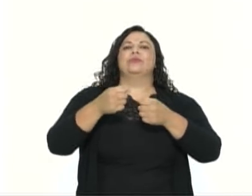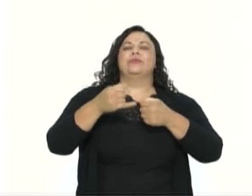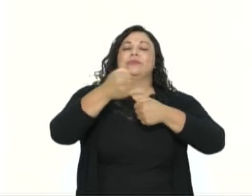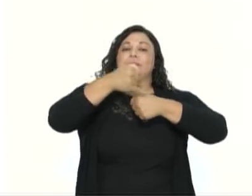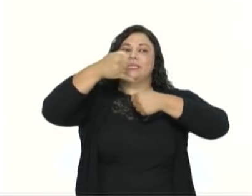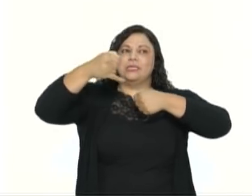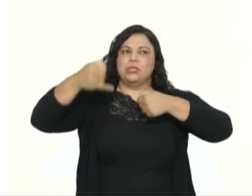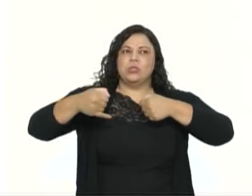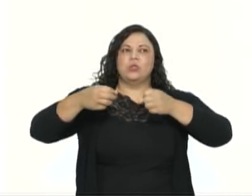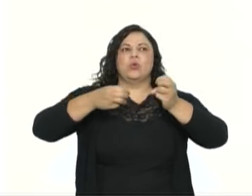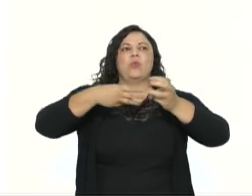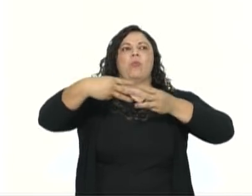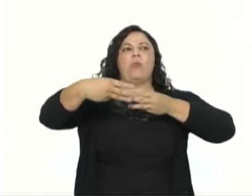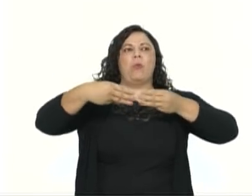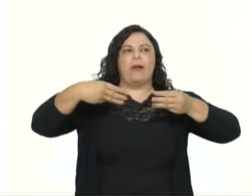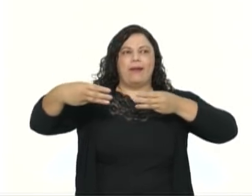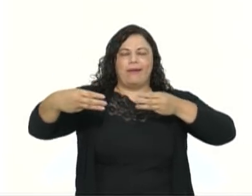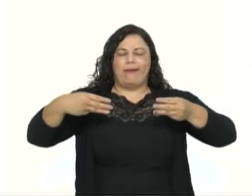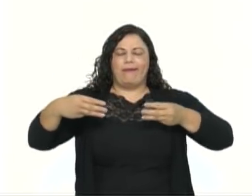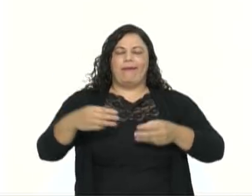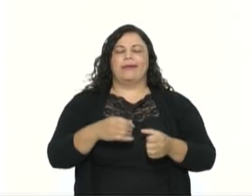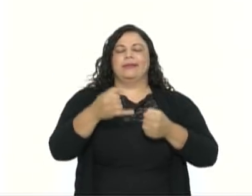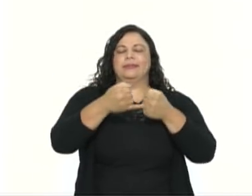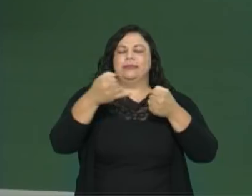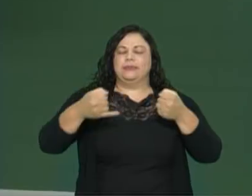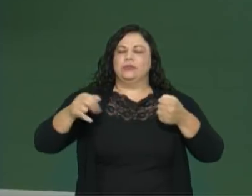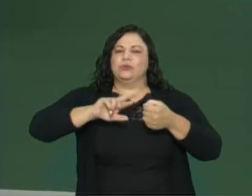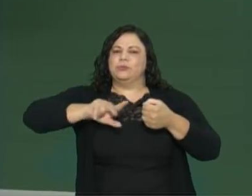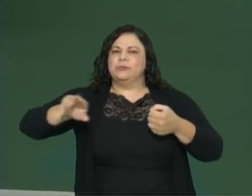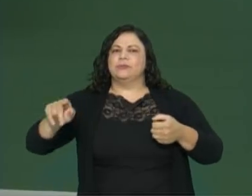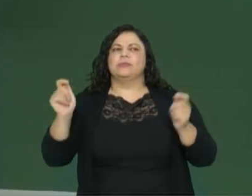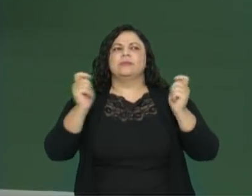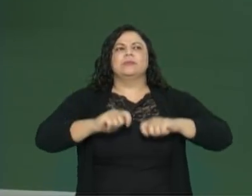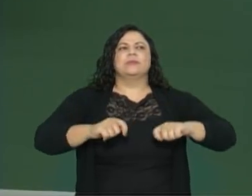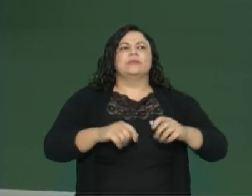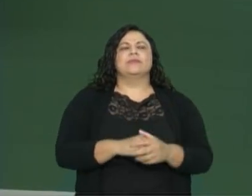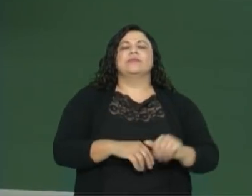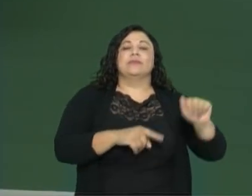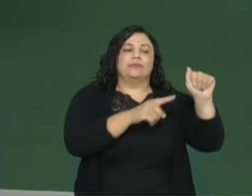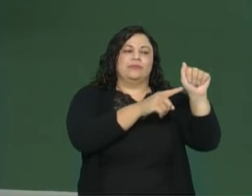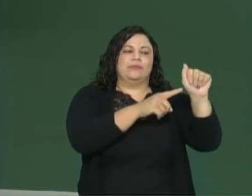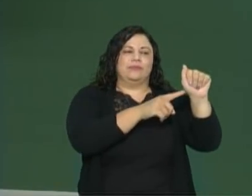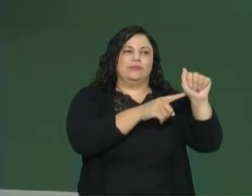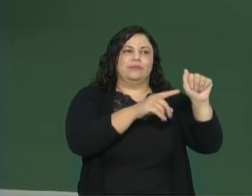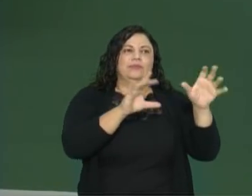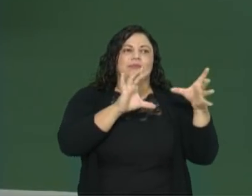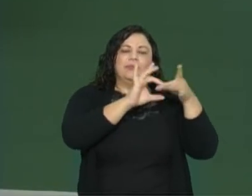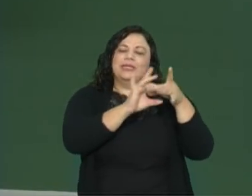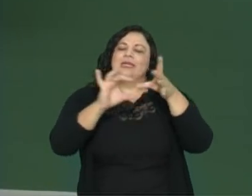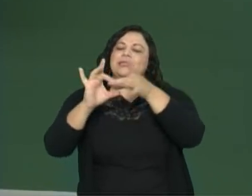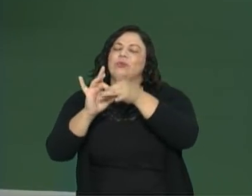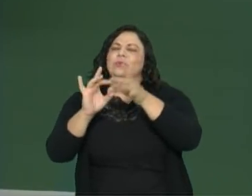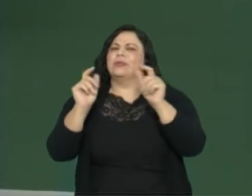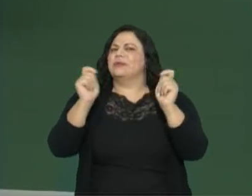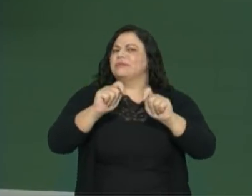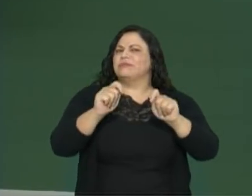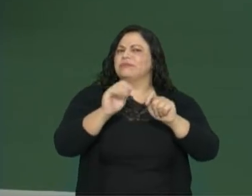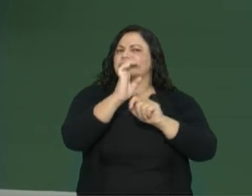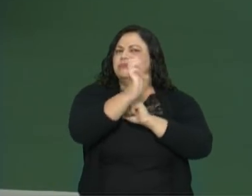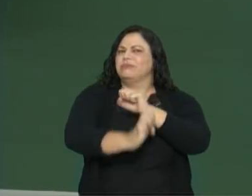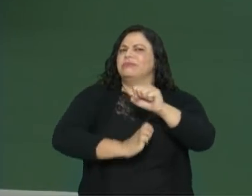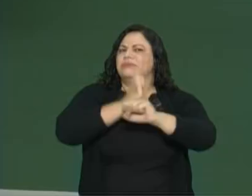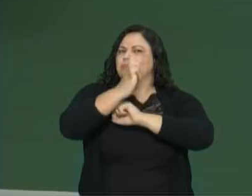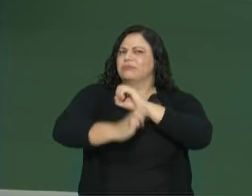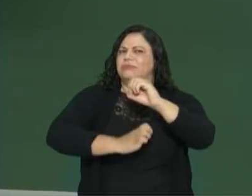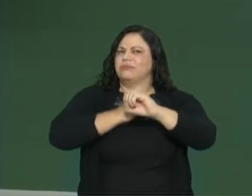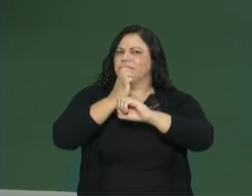descreva os processos a seguir. Na letra A, aqui ó, esse com esse, olha aqui o elétron, olha aqui os elétrons.